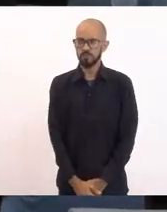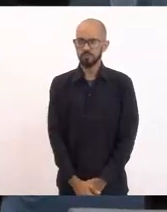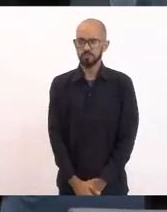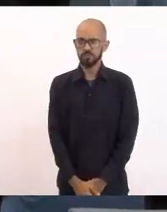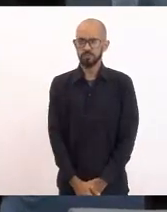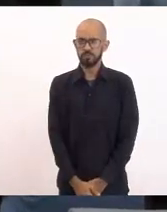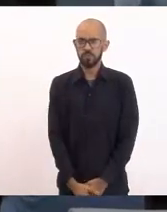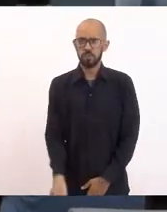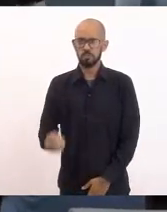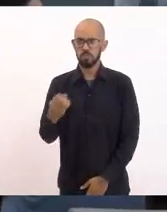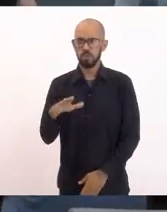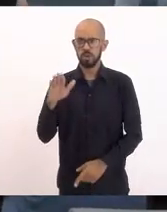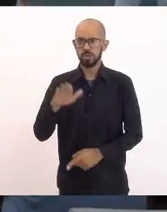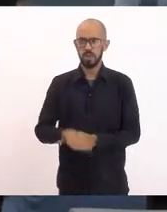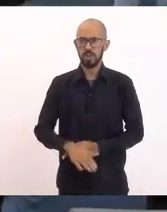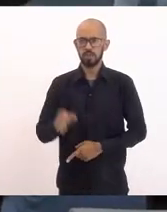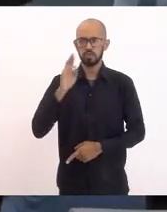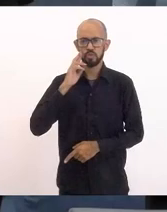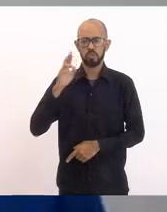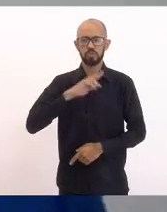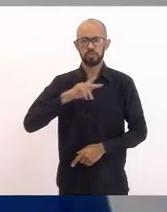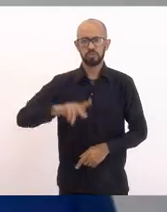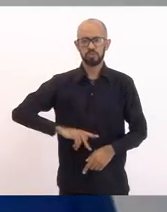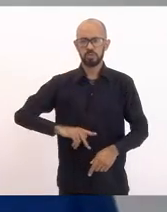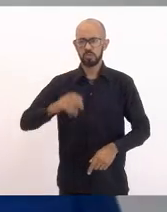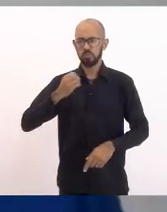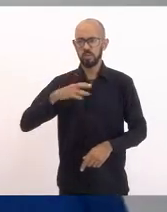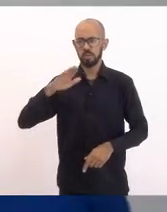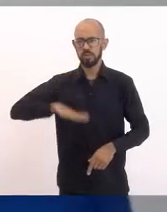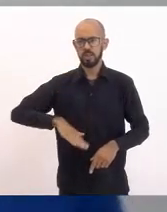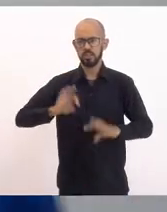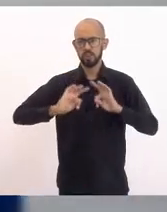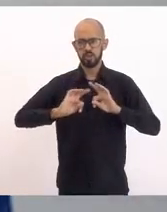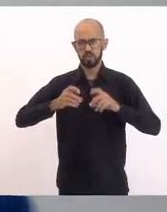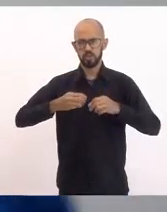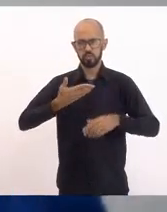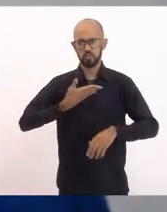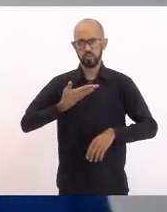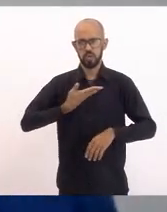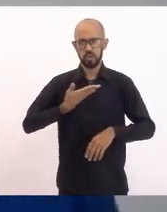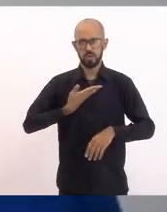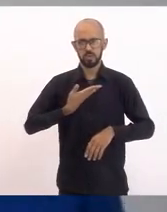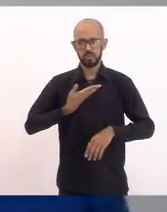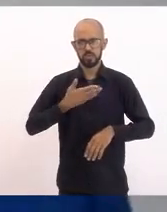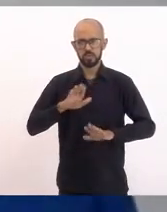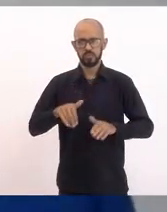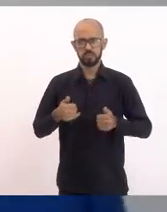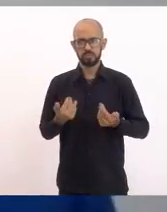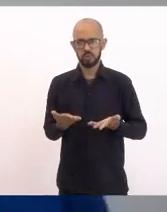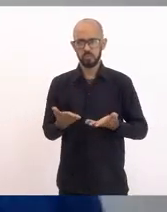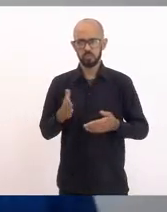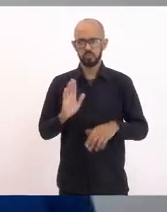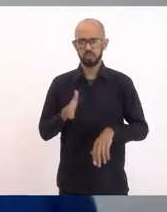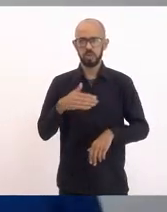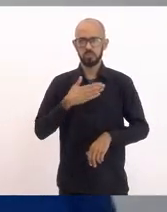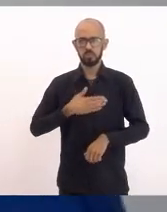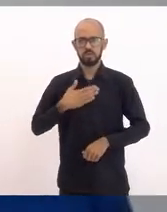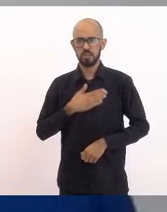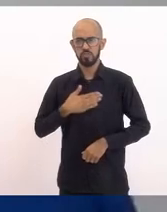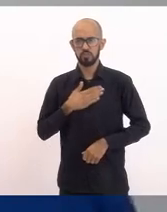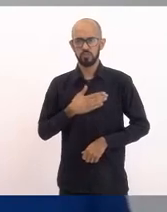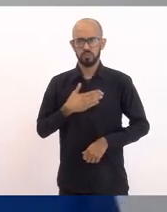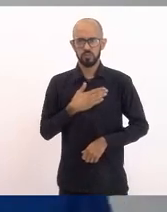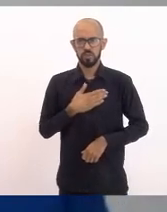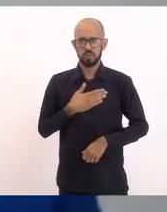Boa tarde, senhor presidente. Boa tarde, senhores deputados, nobres colegas. Bem, já muito satisfeito por parte